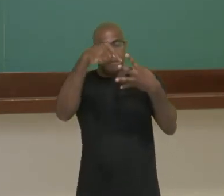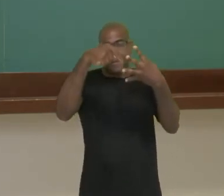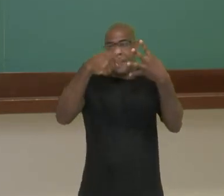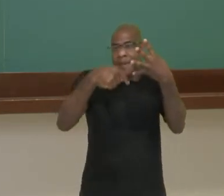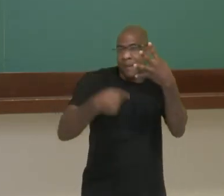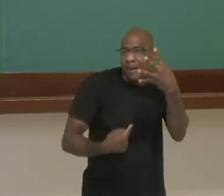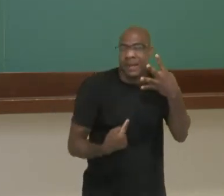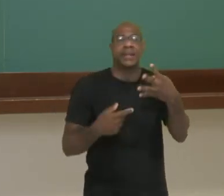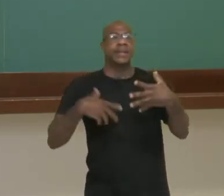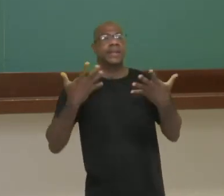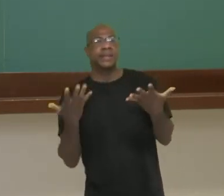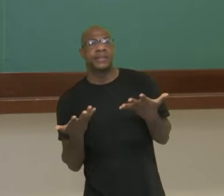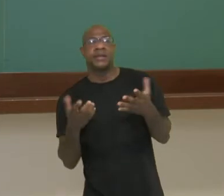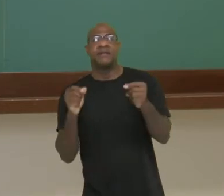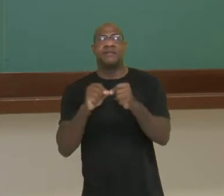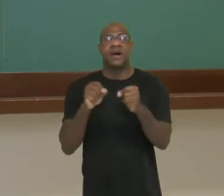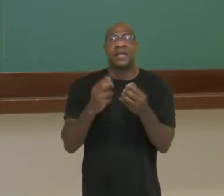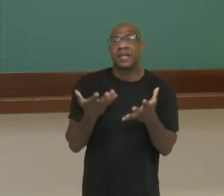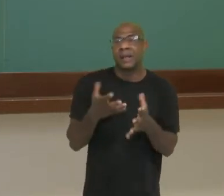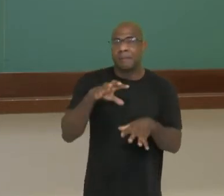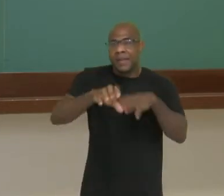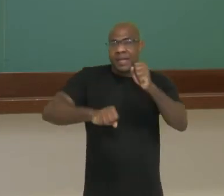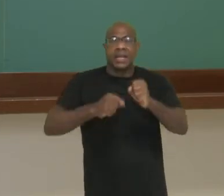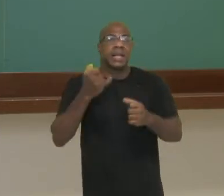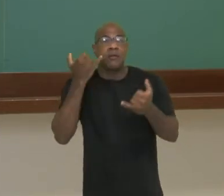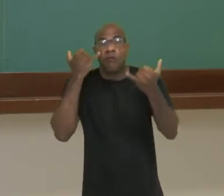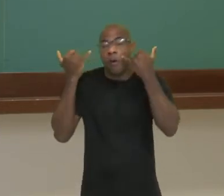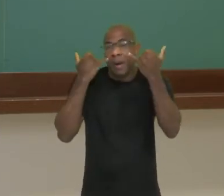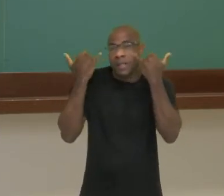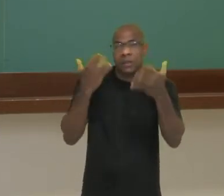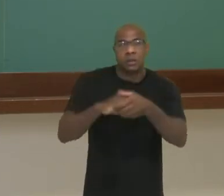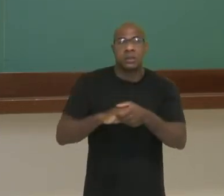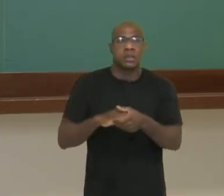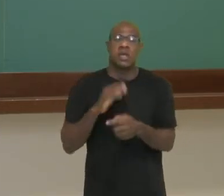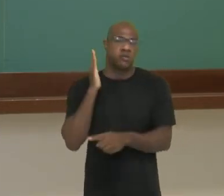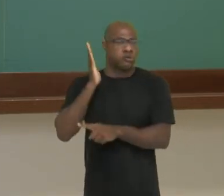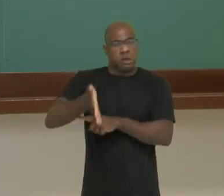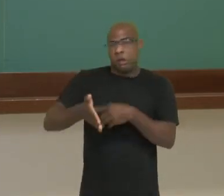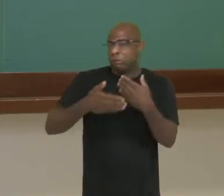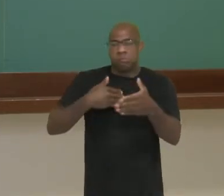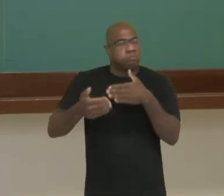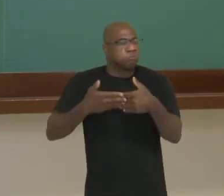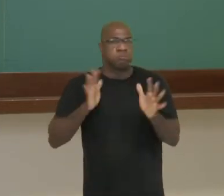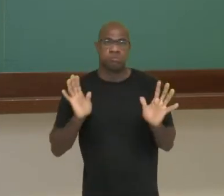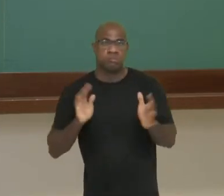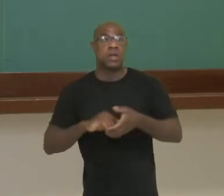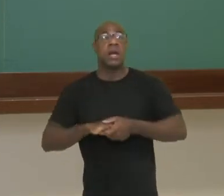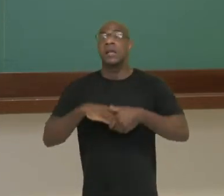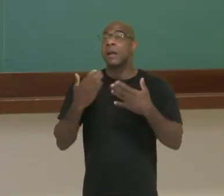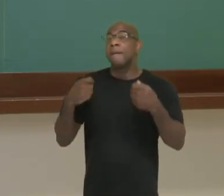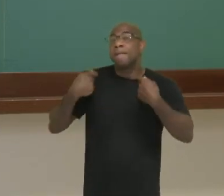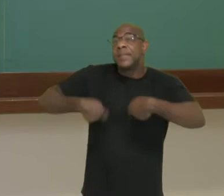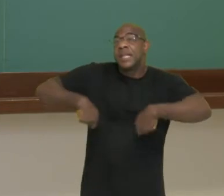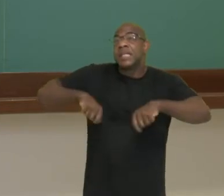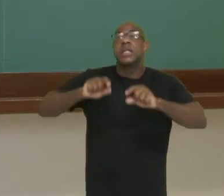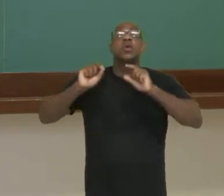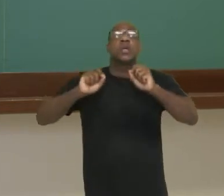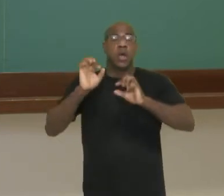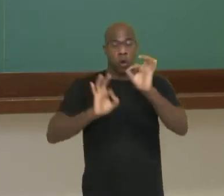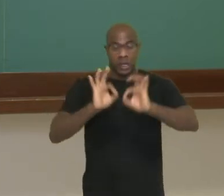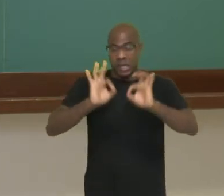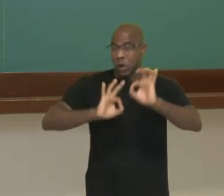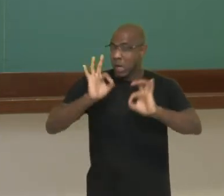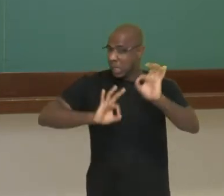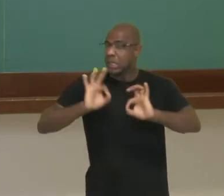Então eu tenho que fazer pegar esses dados, seja ele direto ou indiretamente. E daí eu preciso organizar esses